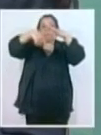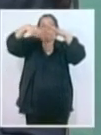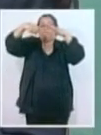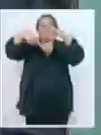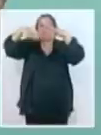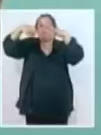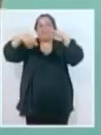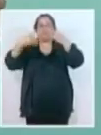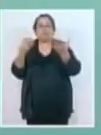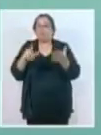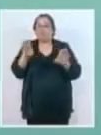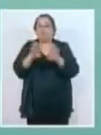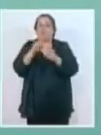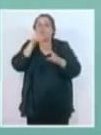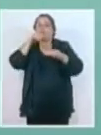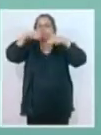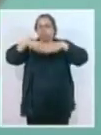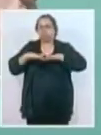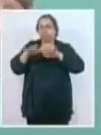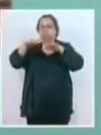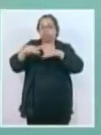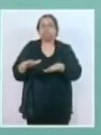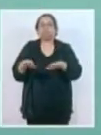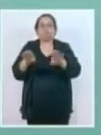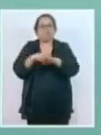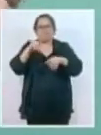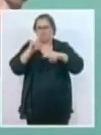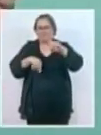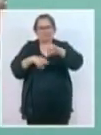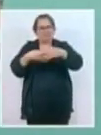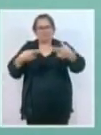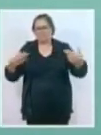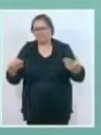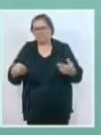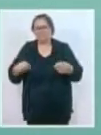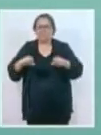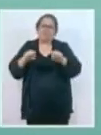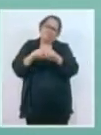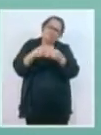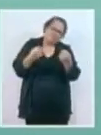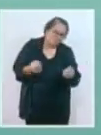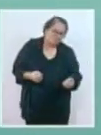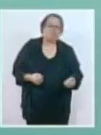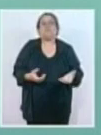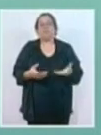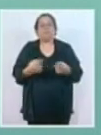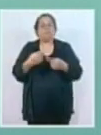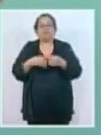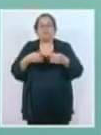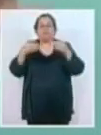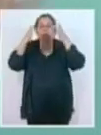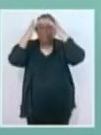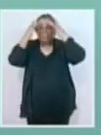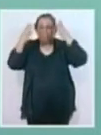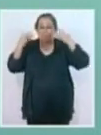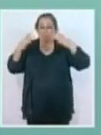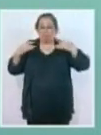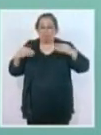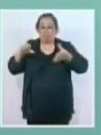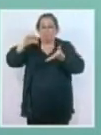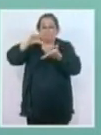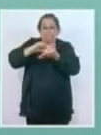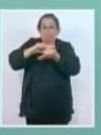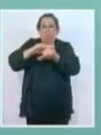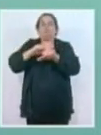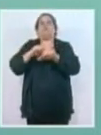verdade, enxurradas, né? E equipamentos, pacientes, profissionais, acabavam se molhando dentro da própria